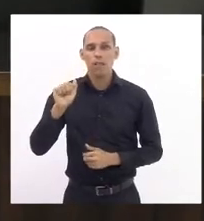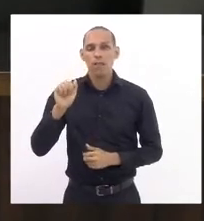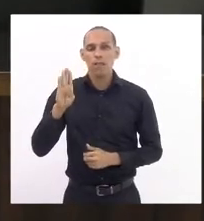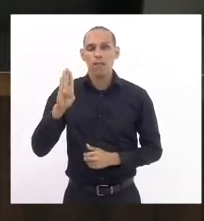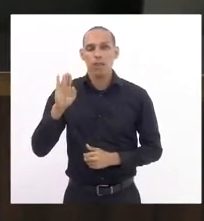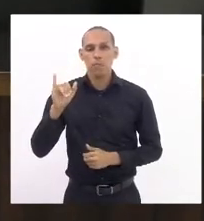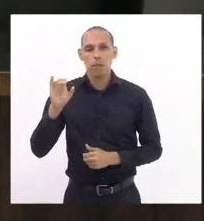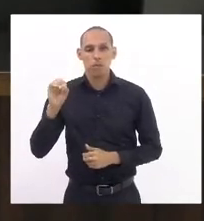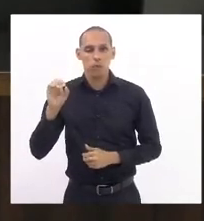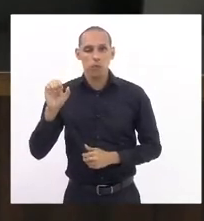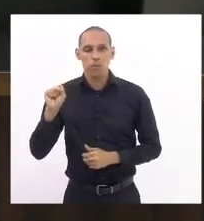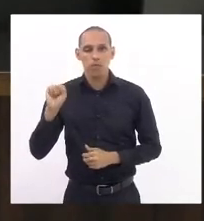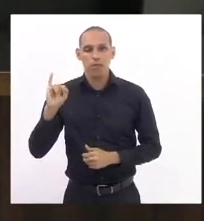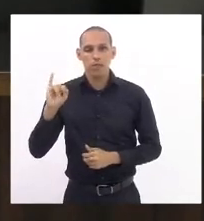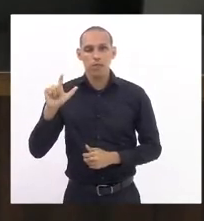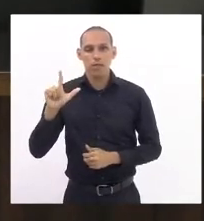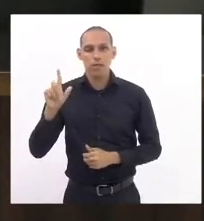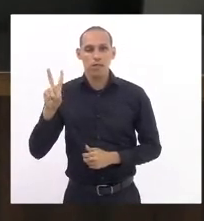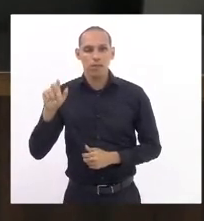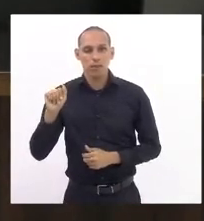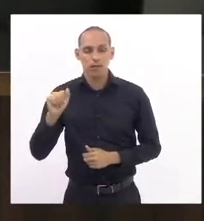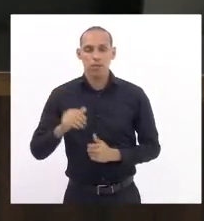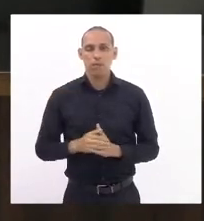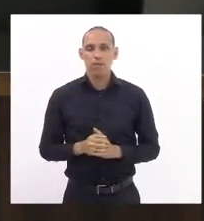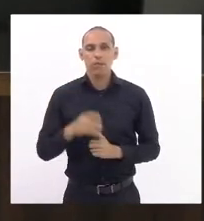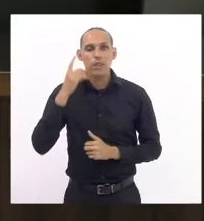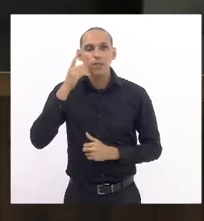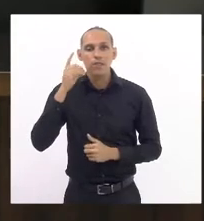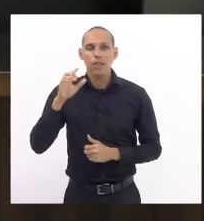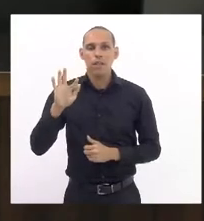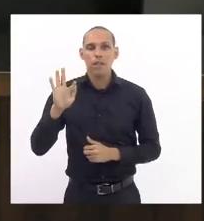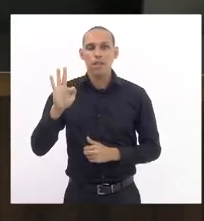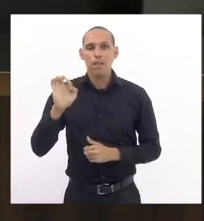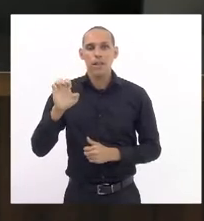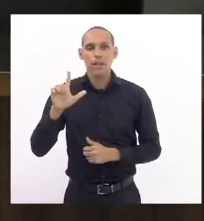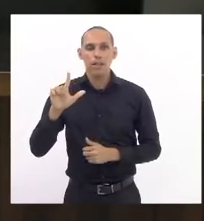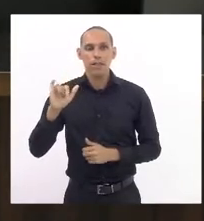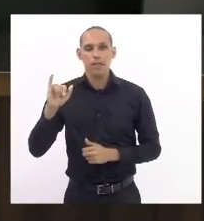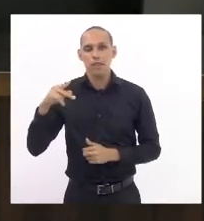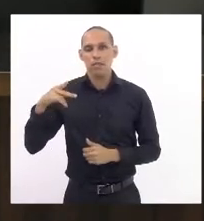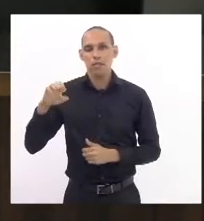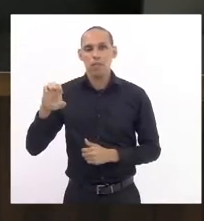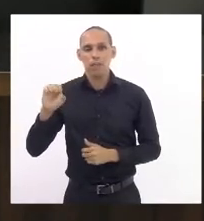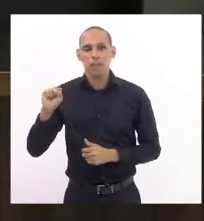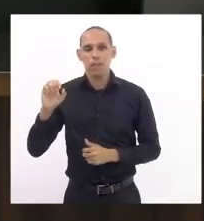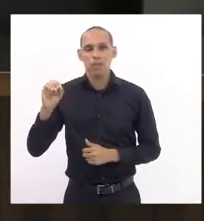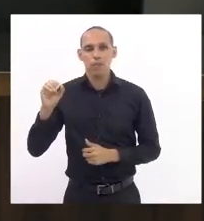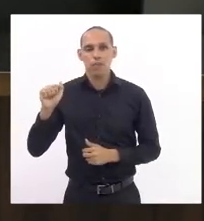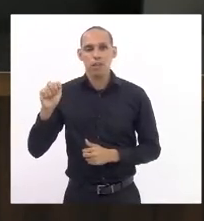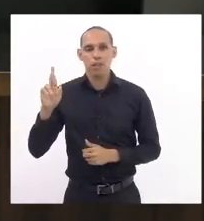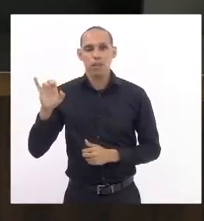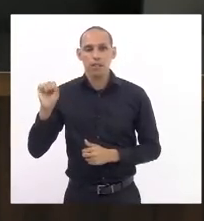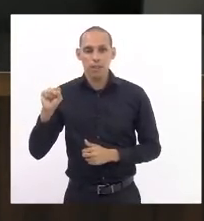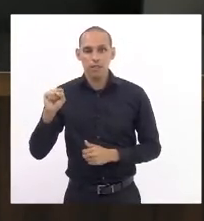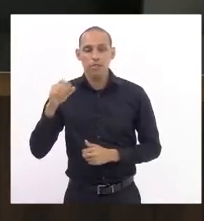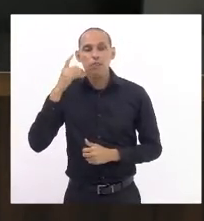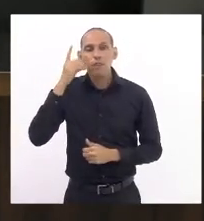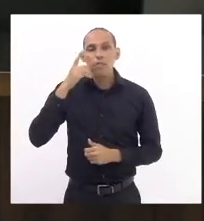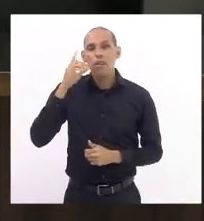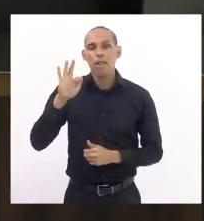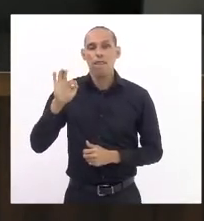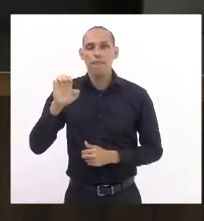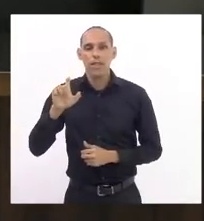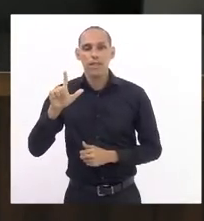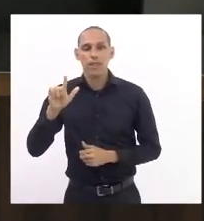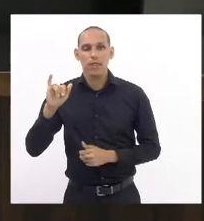Silva, deputado Fábio Silva, deputado Felipe Soares, deputado Felipe Soares, deputado Felipe